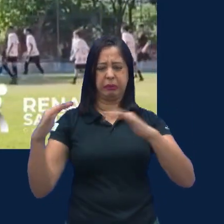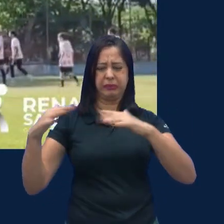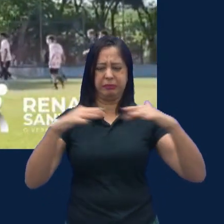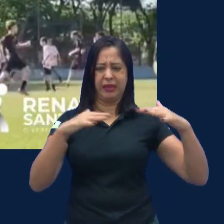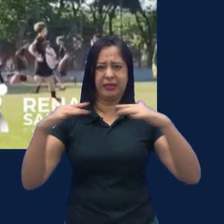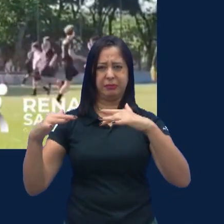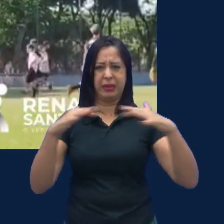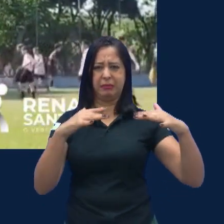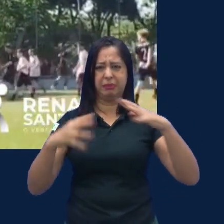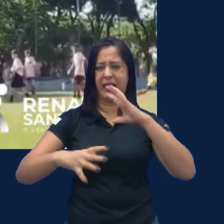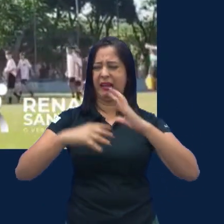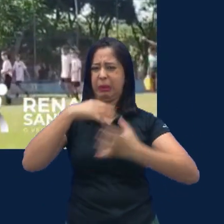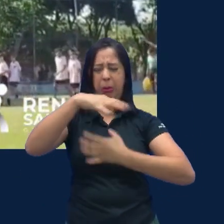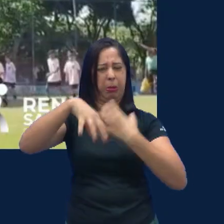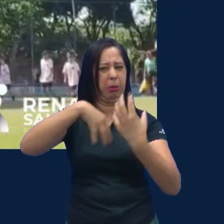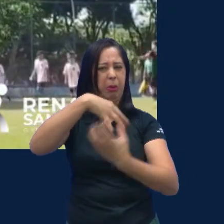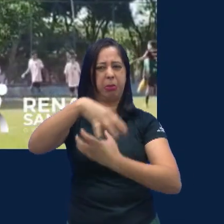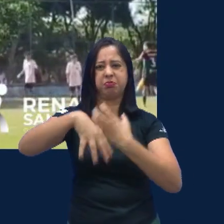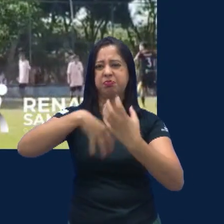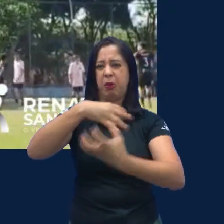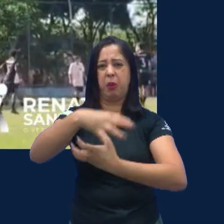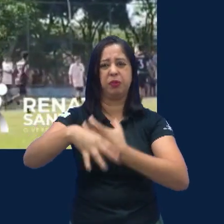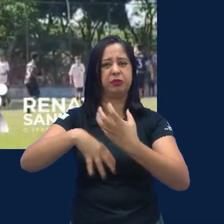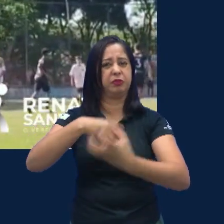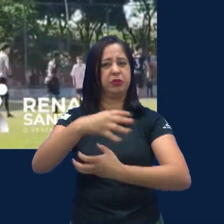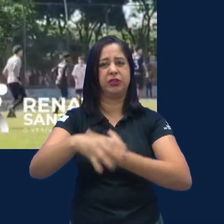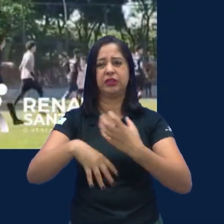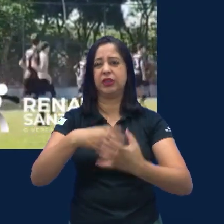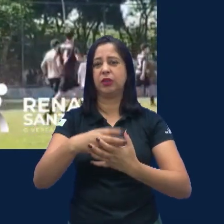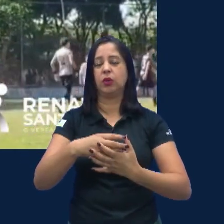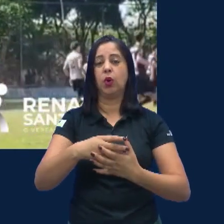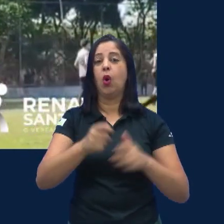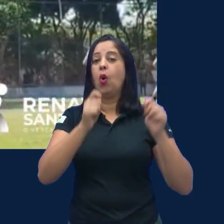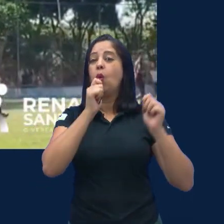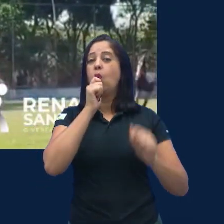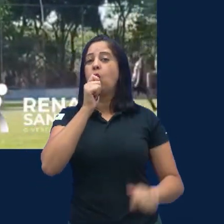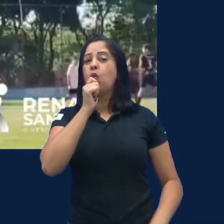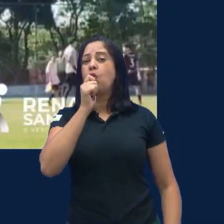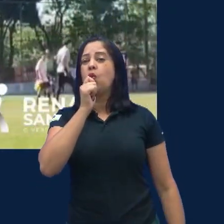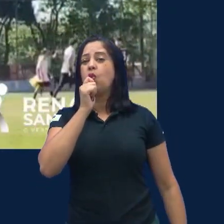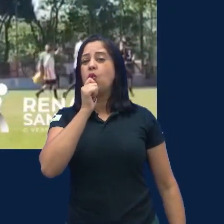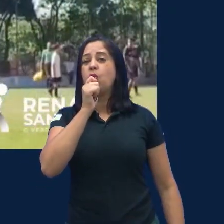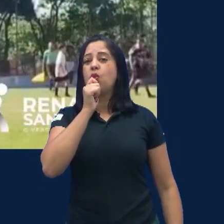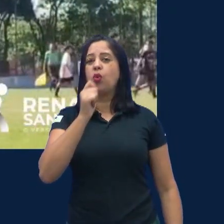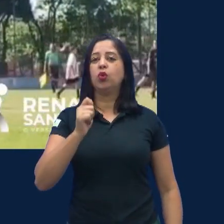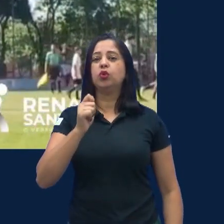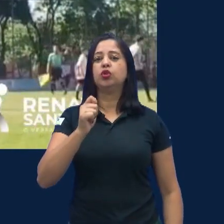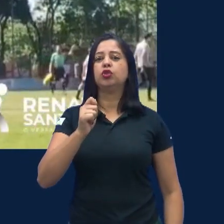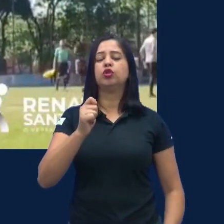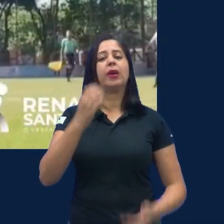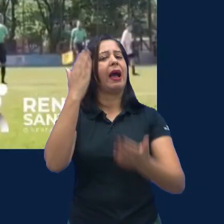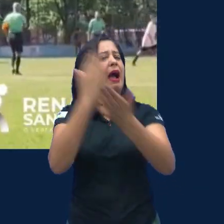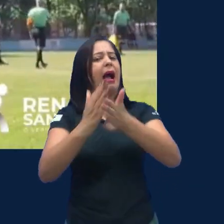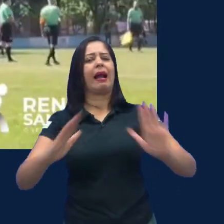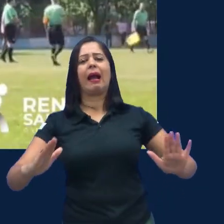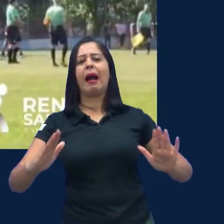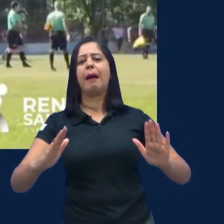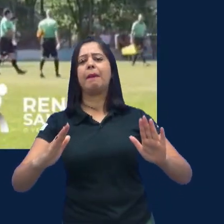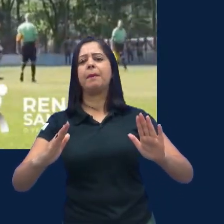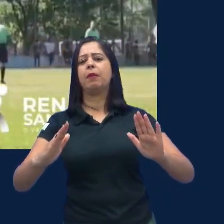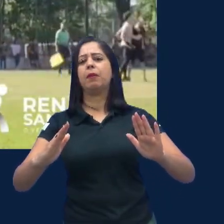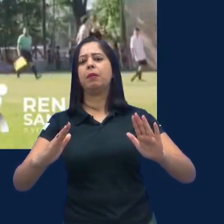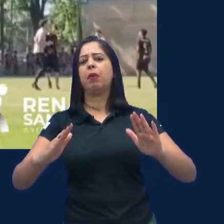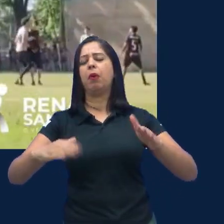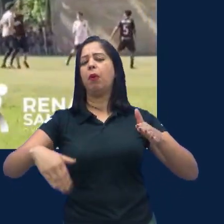começa a se estender por toda a partida. Os árbitros acertadamente encerram a partida para tentar conter